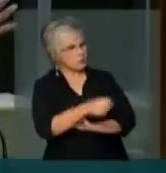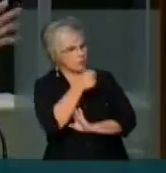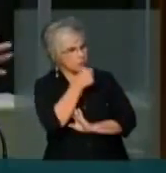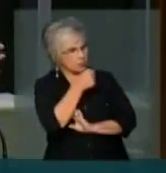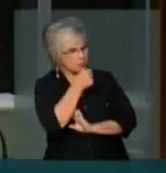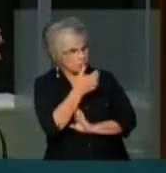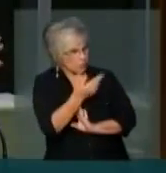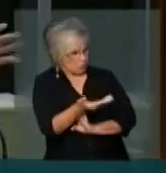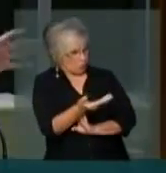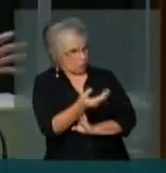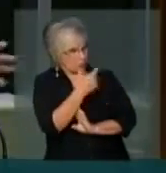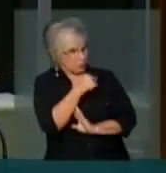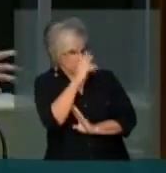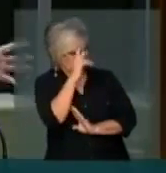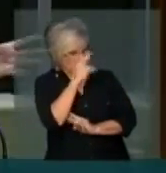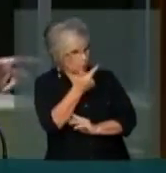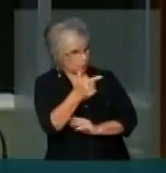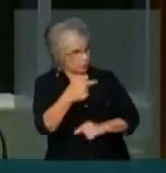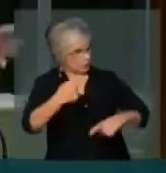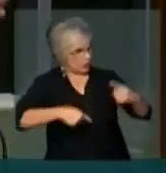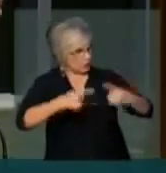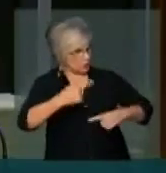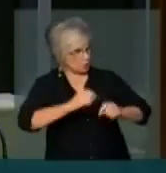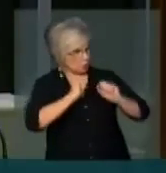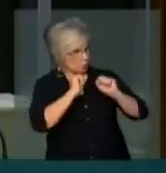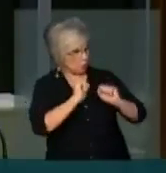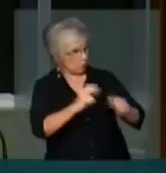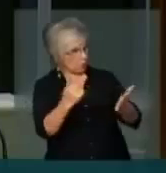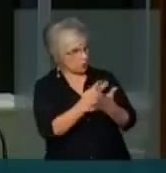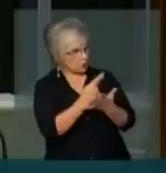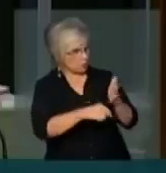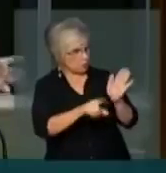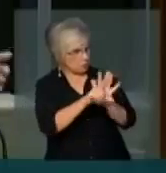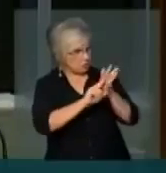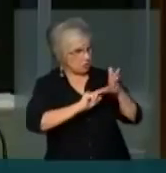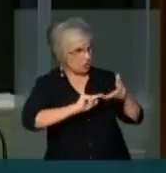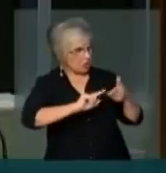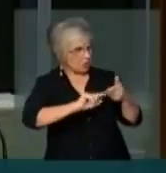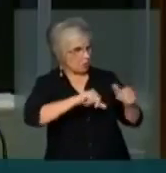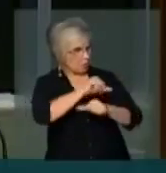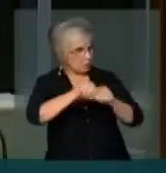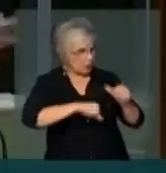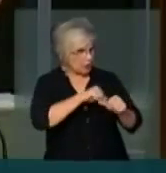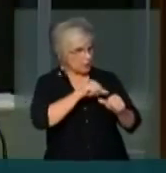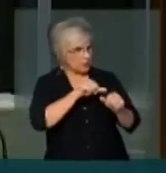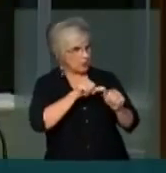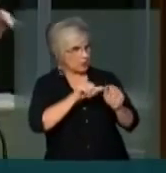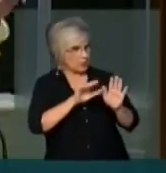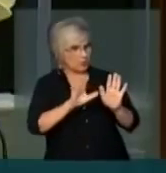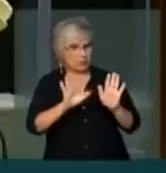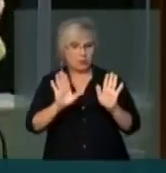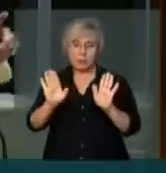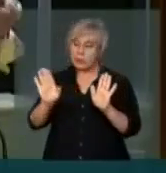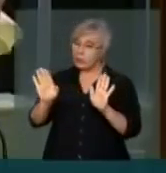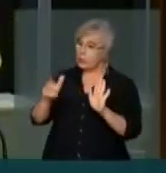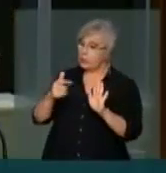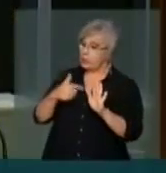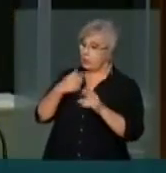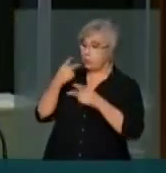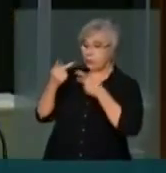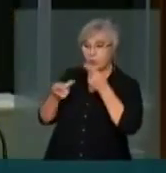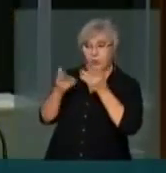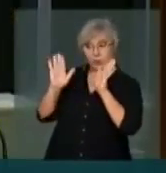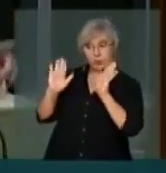não está discutindo as possibilidades ou a legitimidade de uma alteração? Ele disse: eu não estou tratando